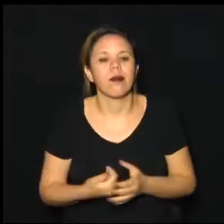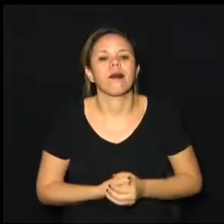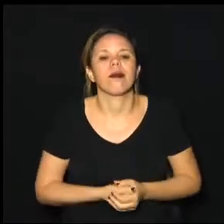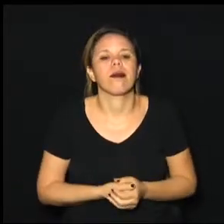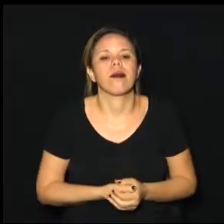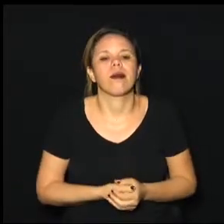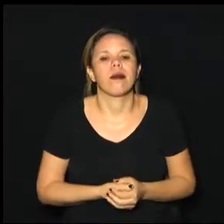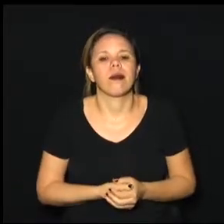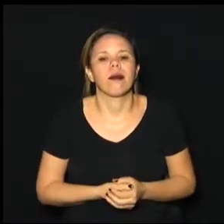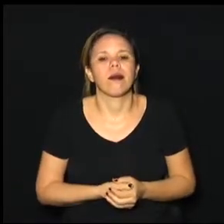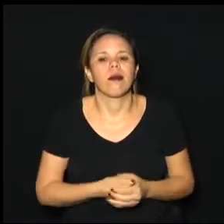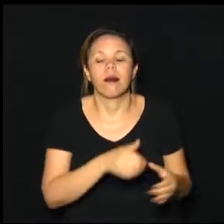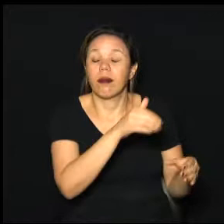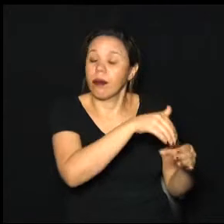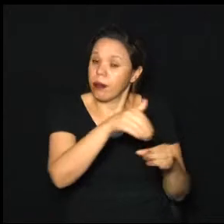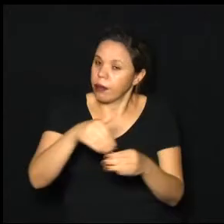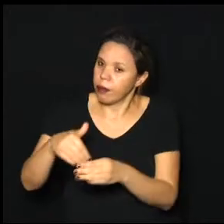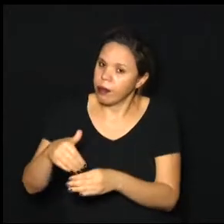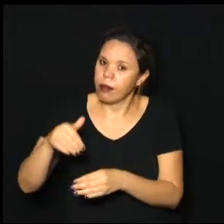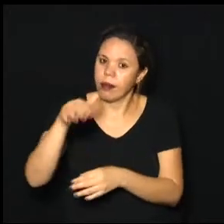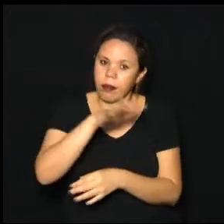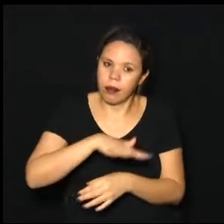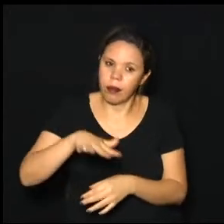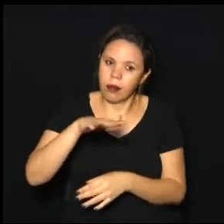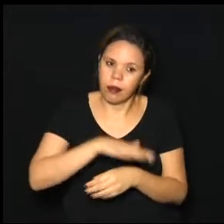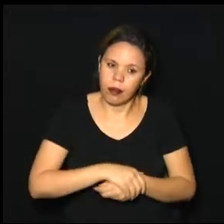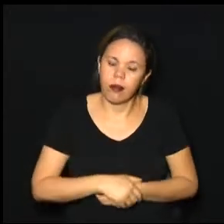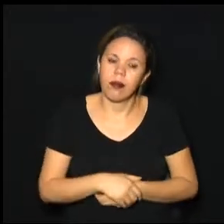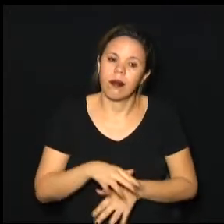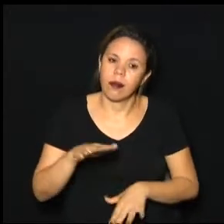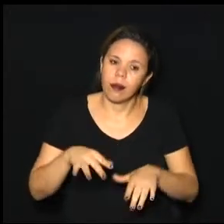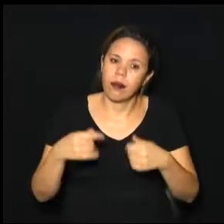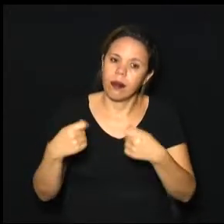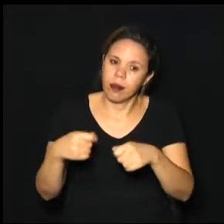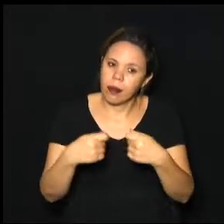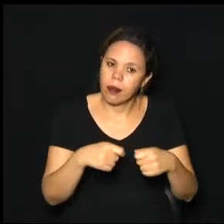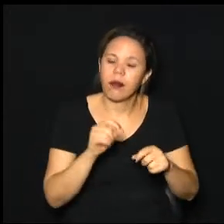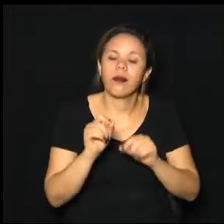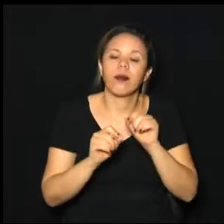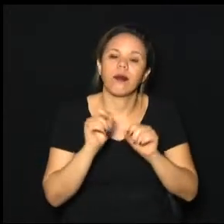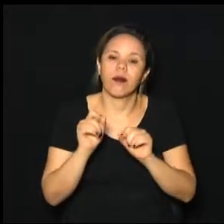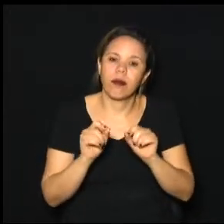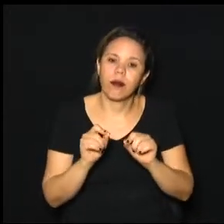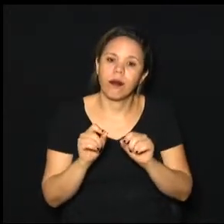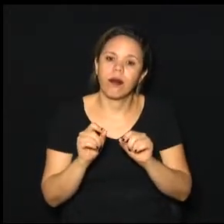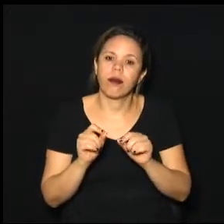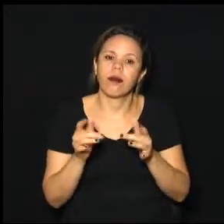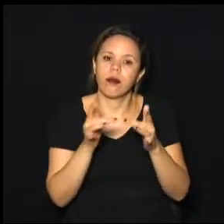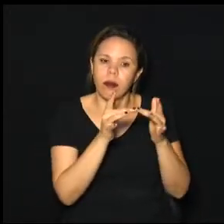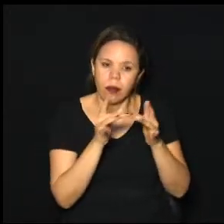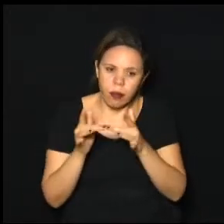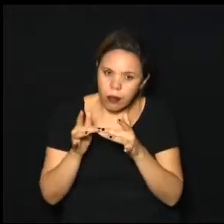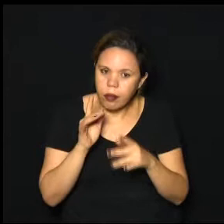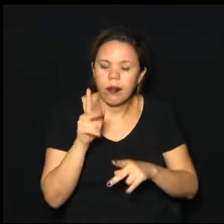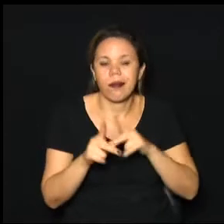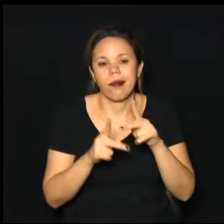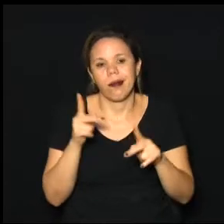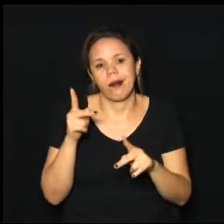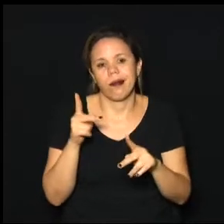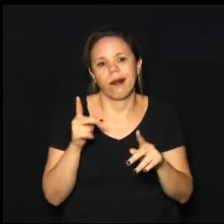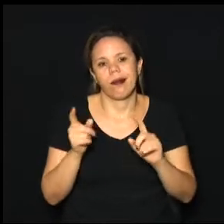né, as eleições elas demandam, elas necessitam do contato entre as pessoas, né?